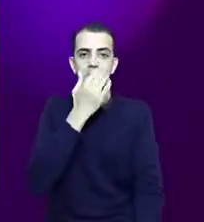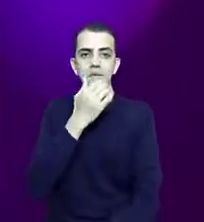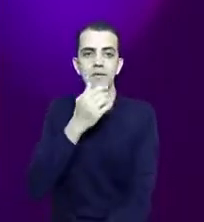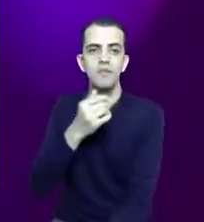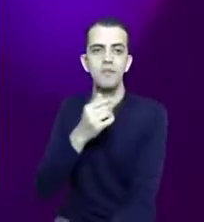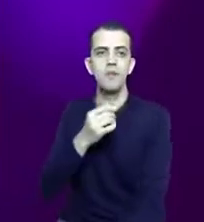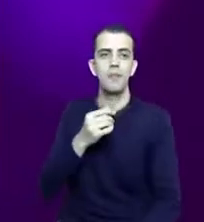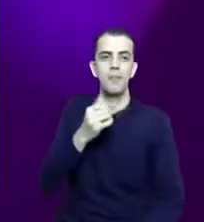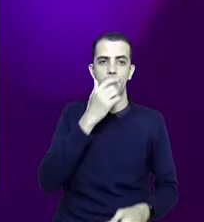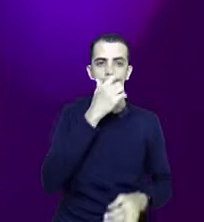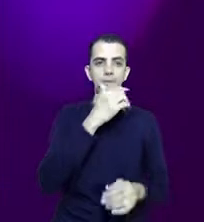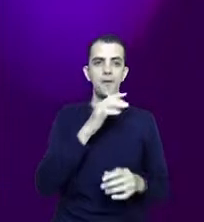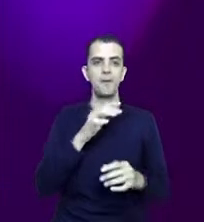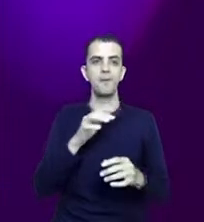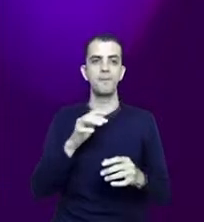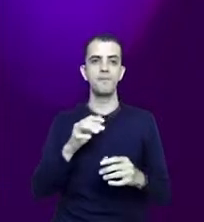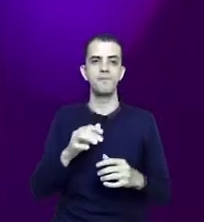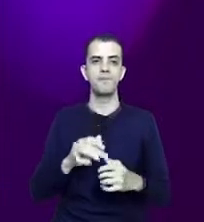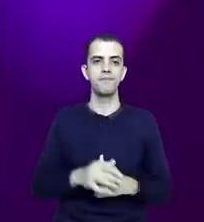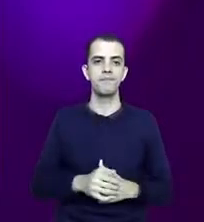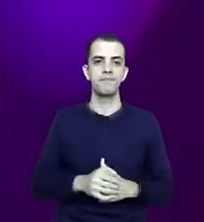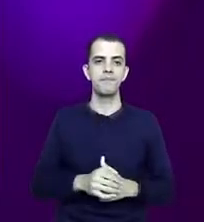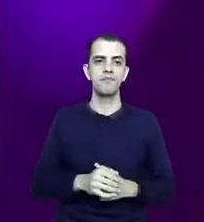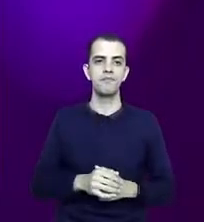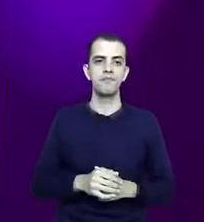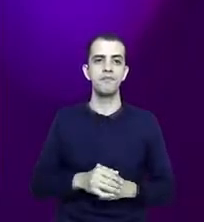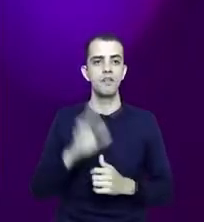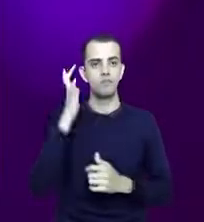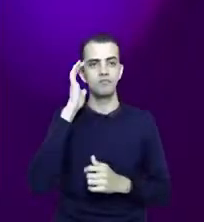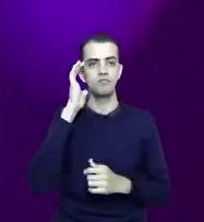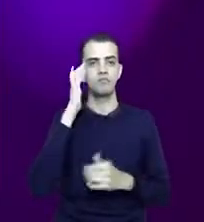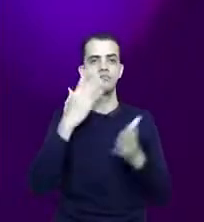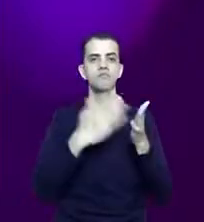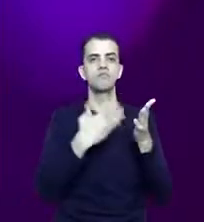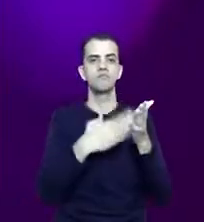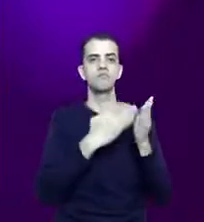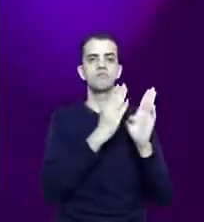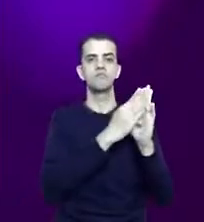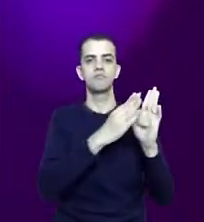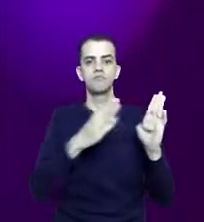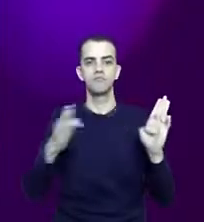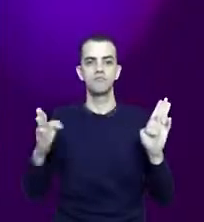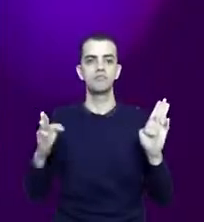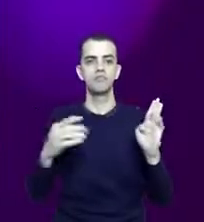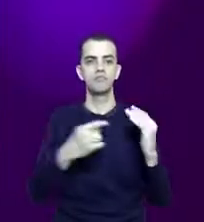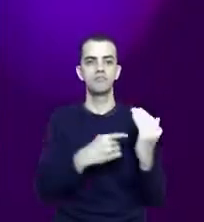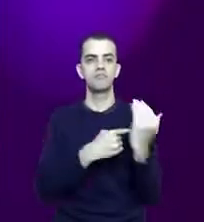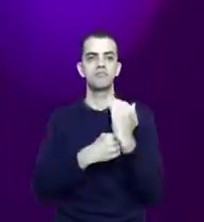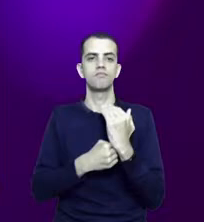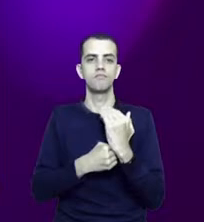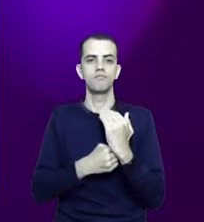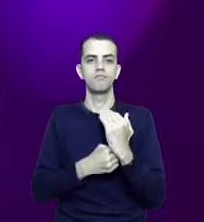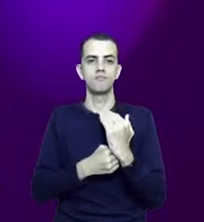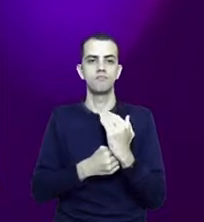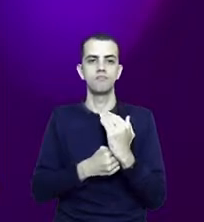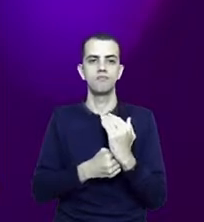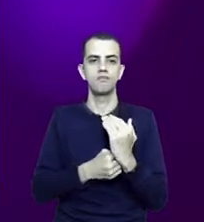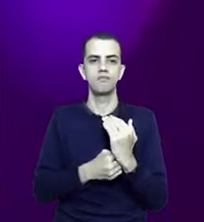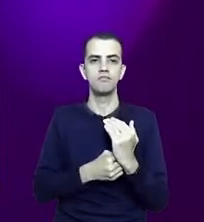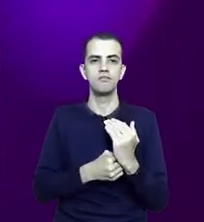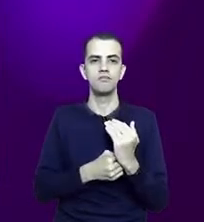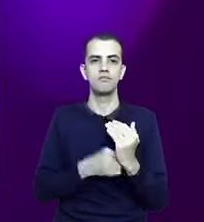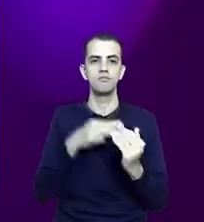na literatura a gente não encontre um respaldo decisivo do que a artroscopia possa melhorar, né,